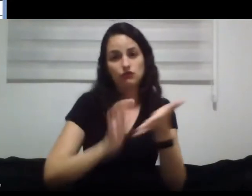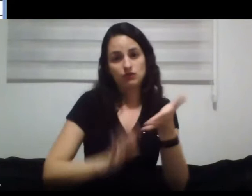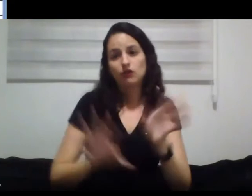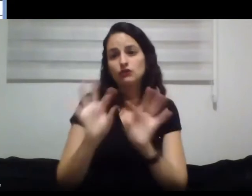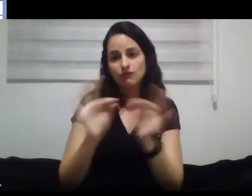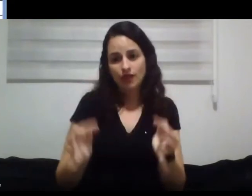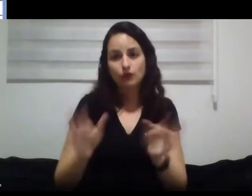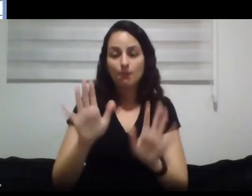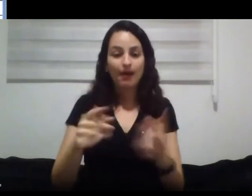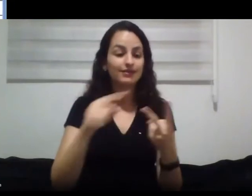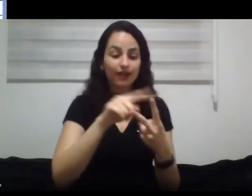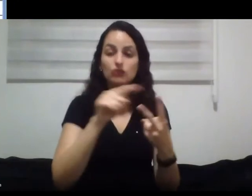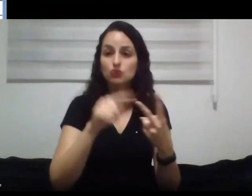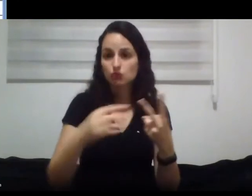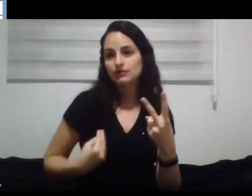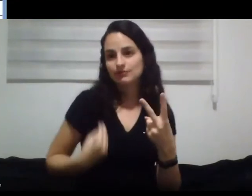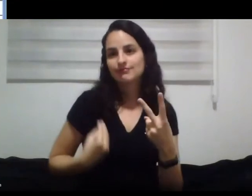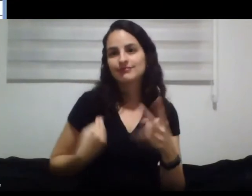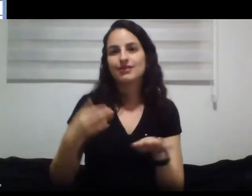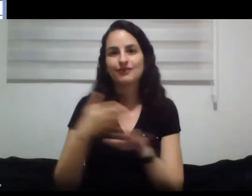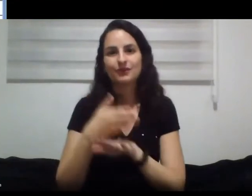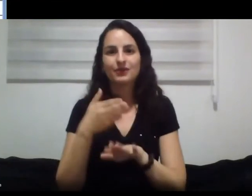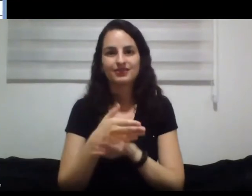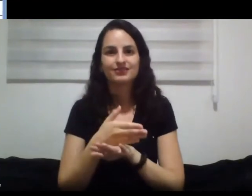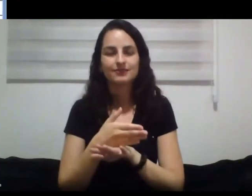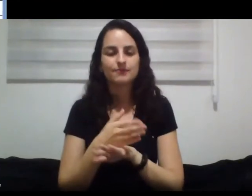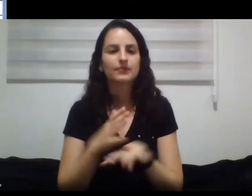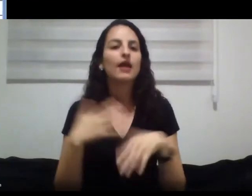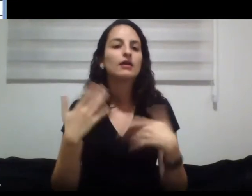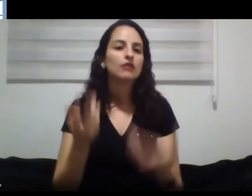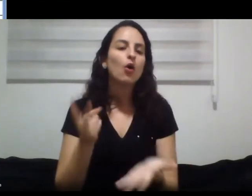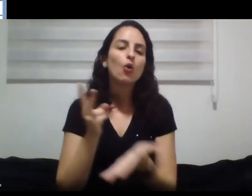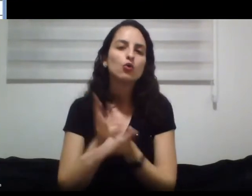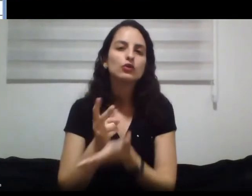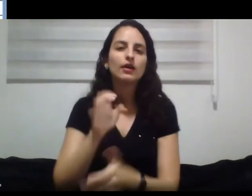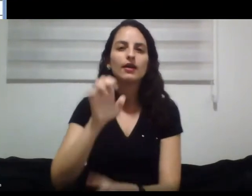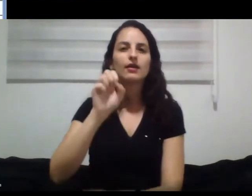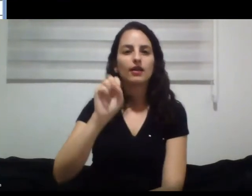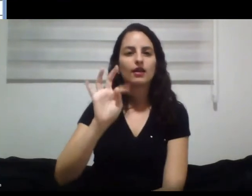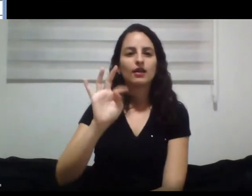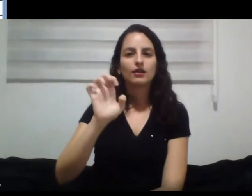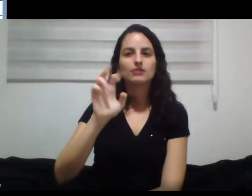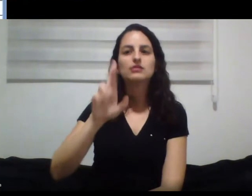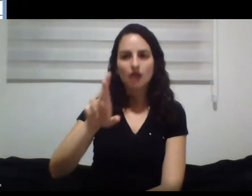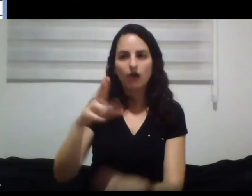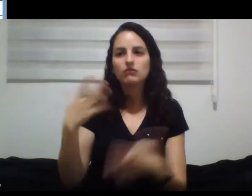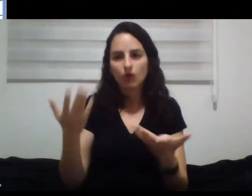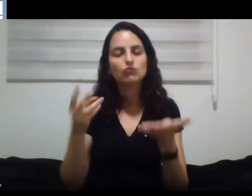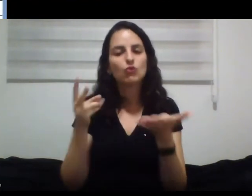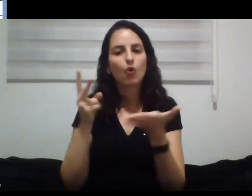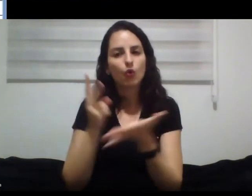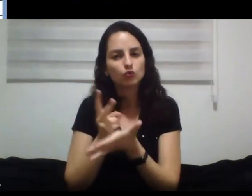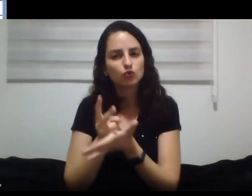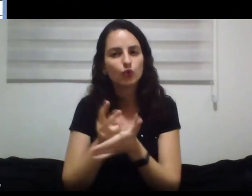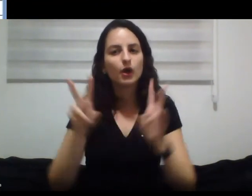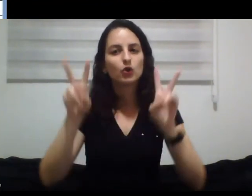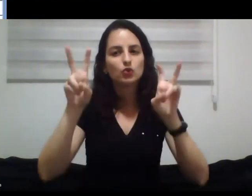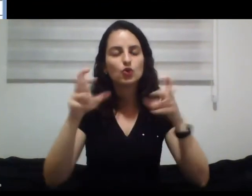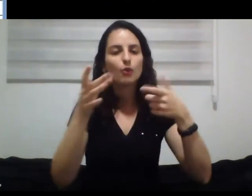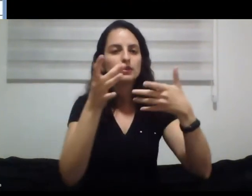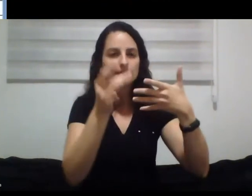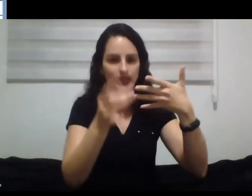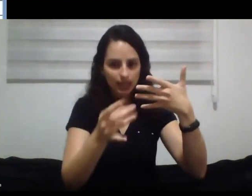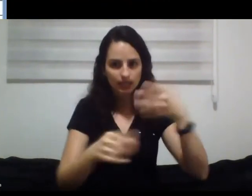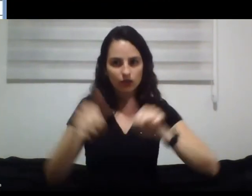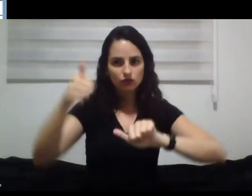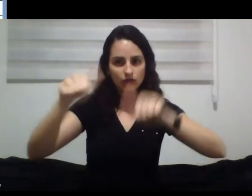João, Milena, Leonardo. E depois isso, Alberto. E aí a gente dá uma encerrada, viu? Para a gente terminar também e continuar a nossa